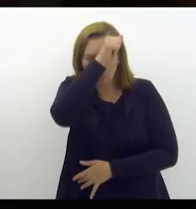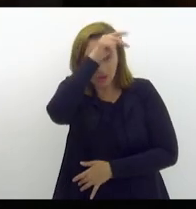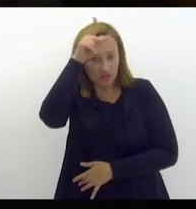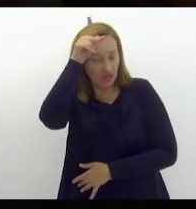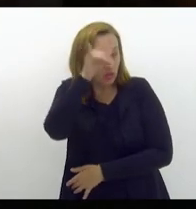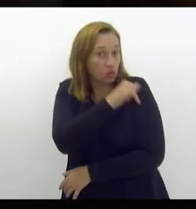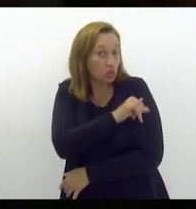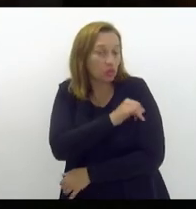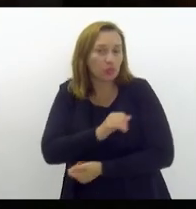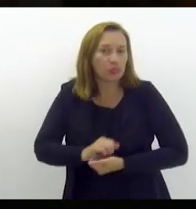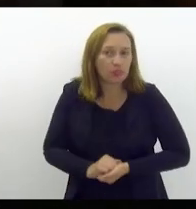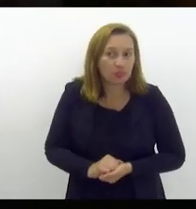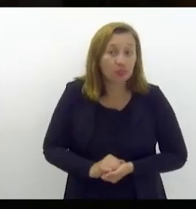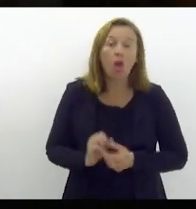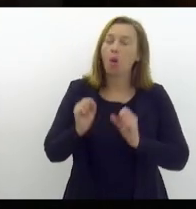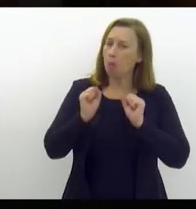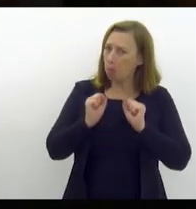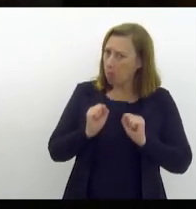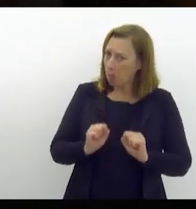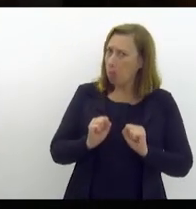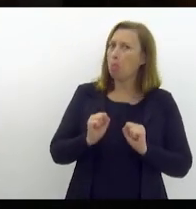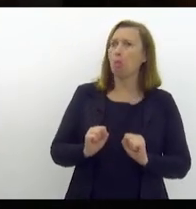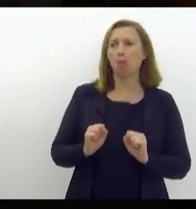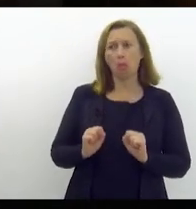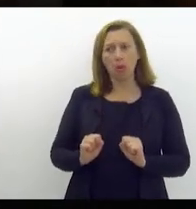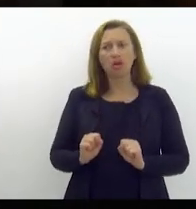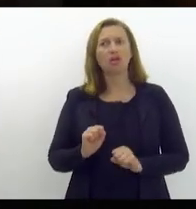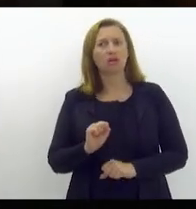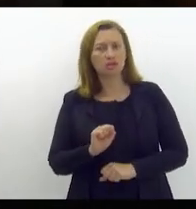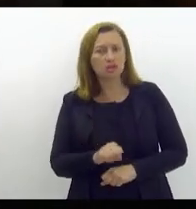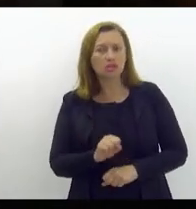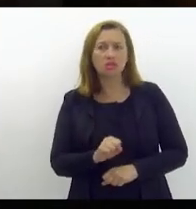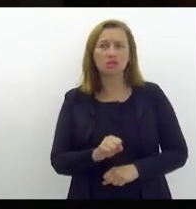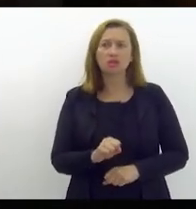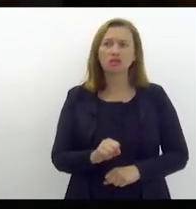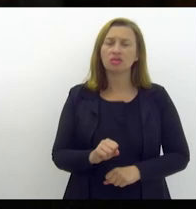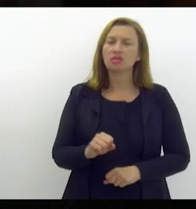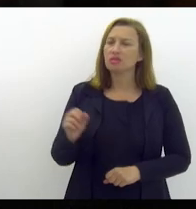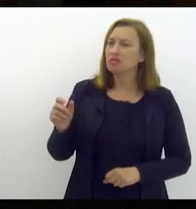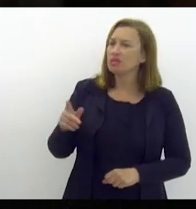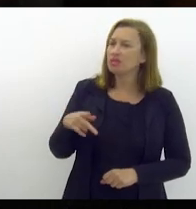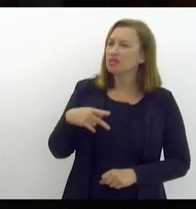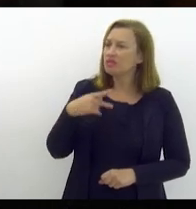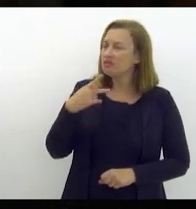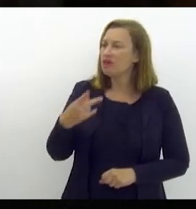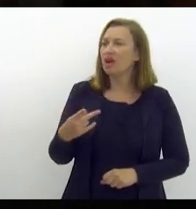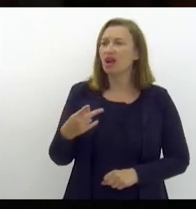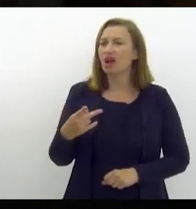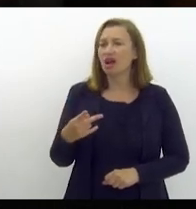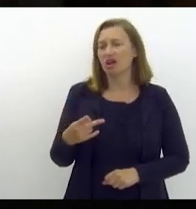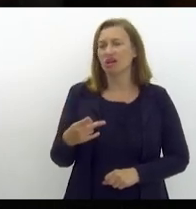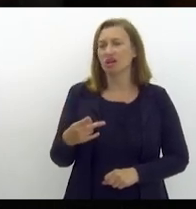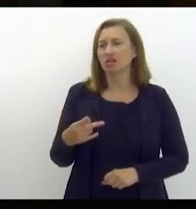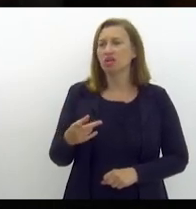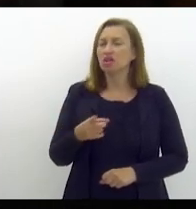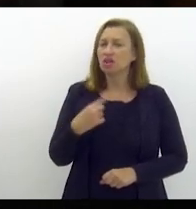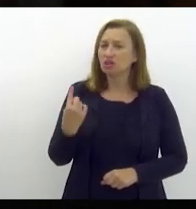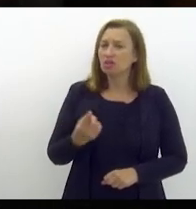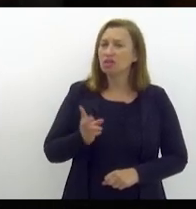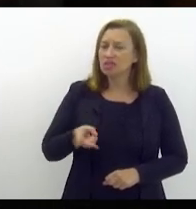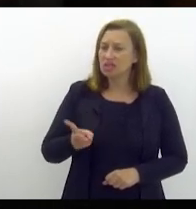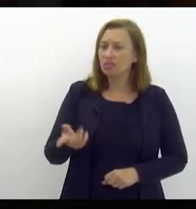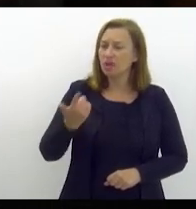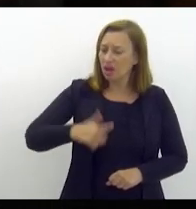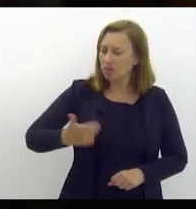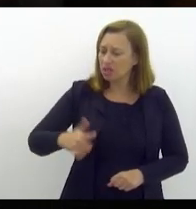de Janeiro, que poderia, sim, também fazer coro a algo que a gente tem falado aqui tantas